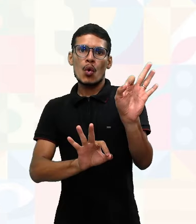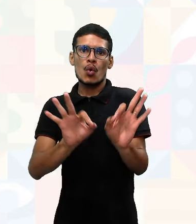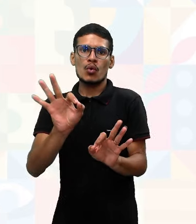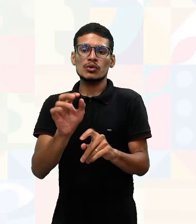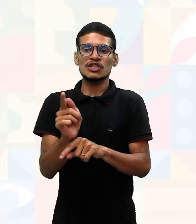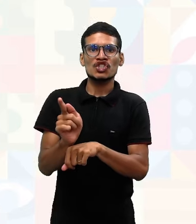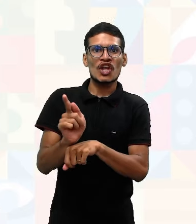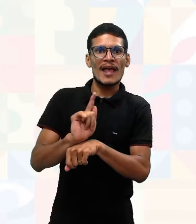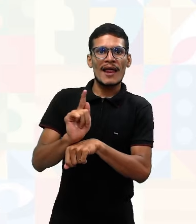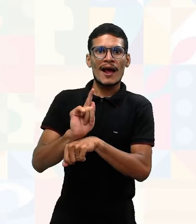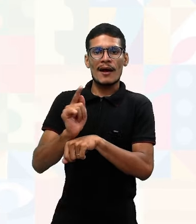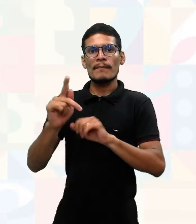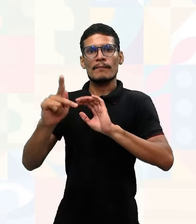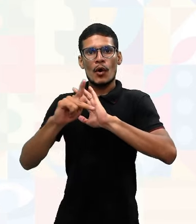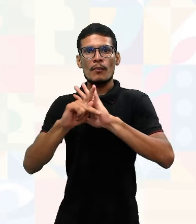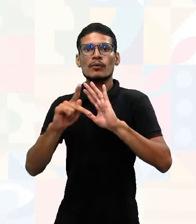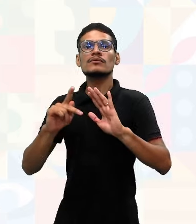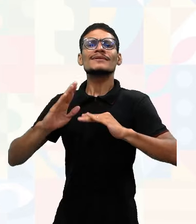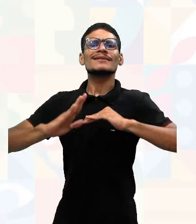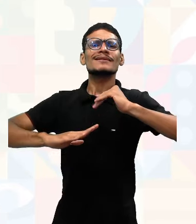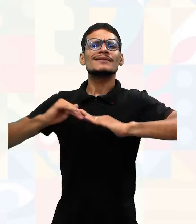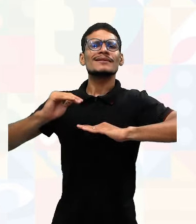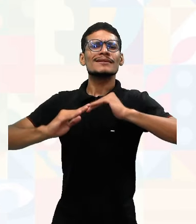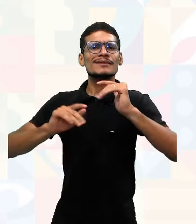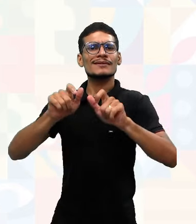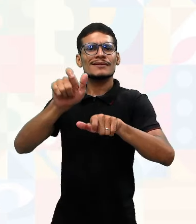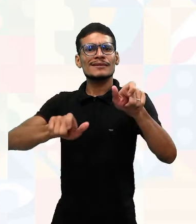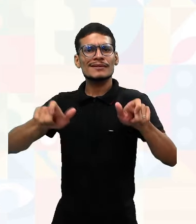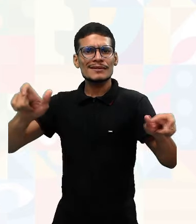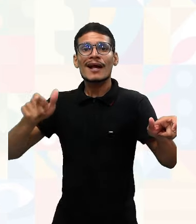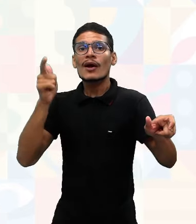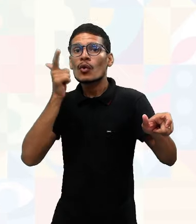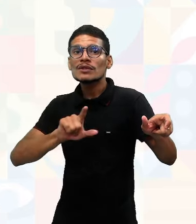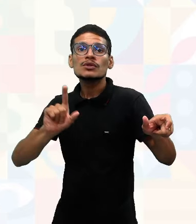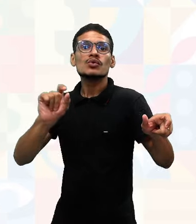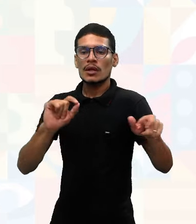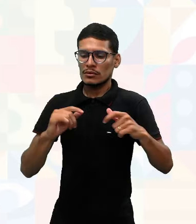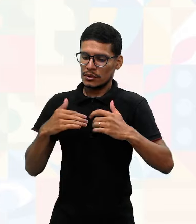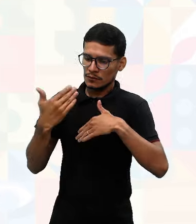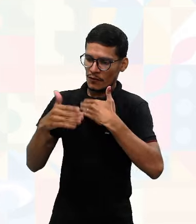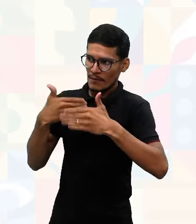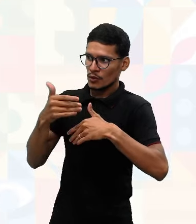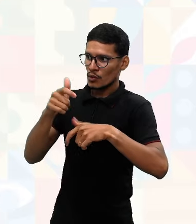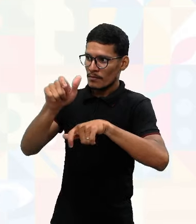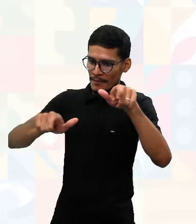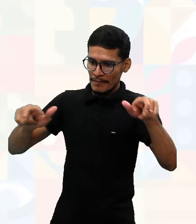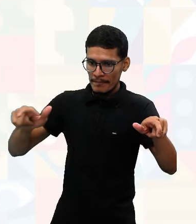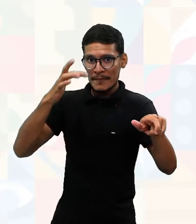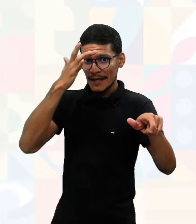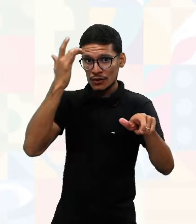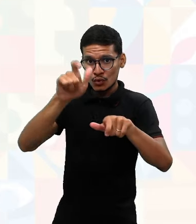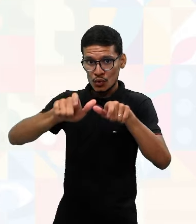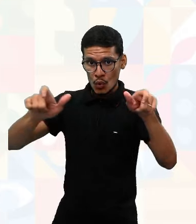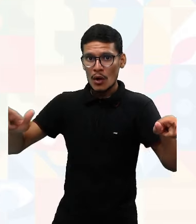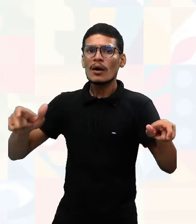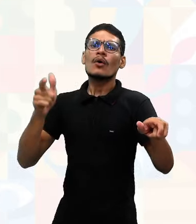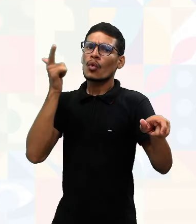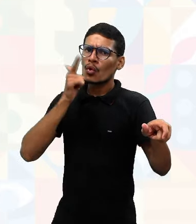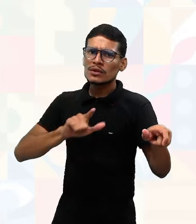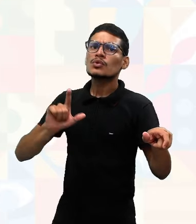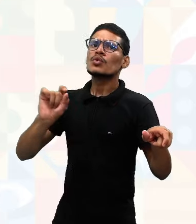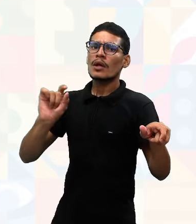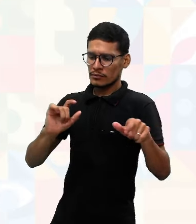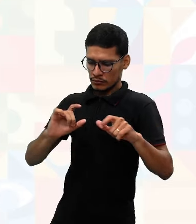que as pessoas têm, possibilitando o desenvolvimento delas, para que possa ser extraído delas o melhor e elas